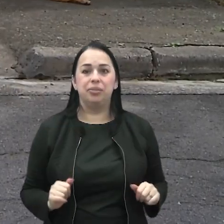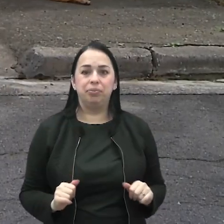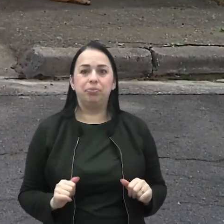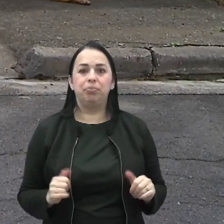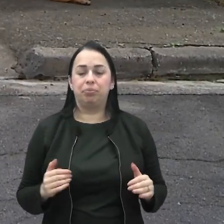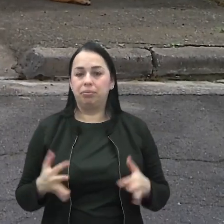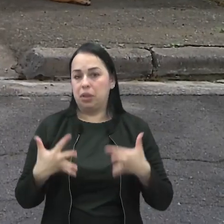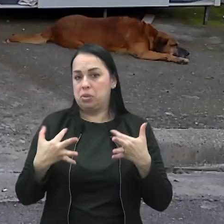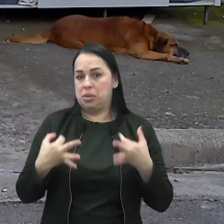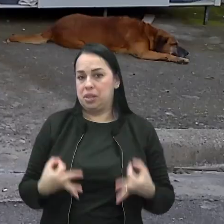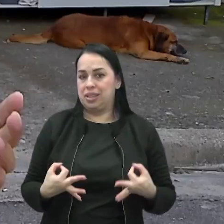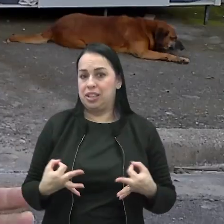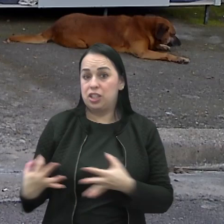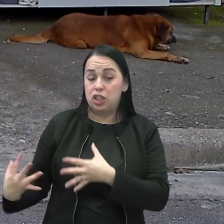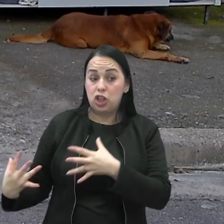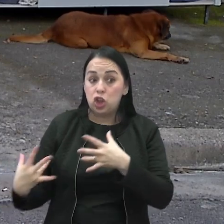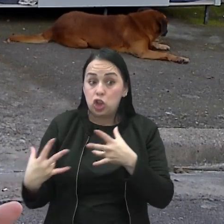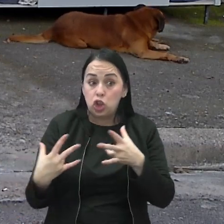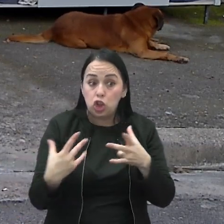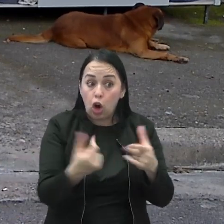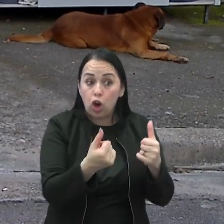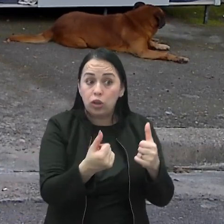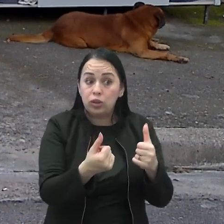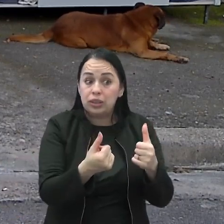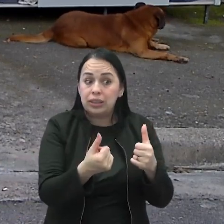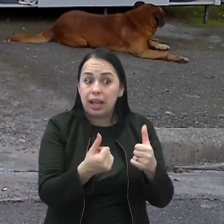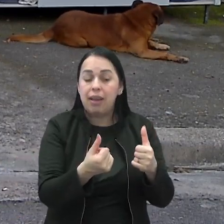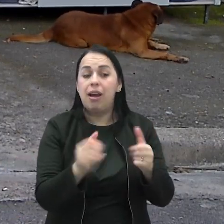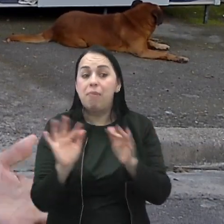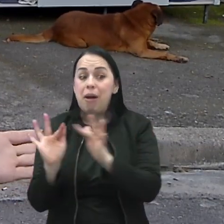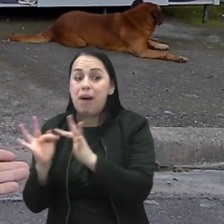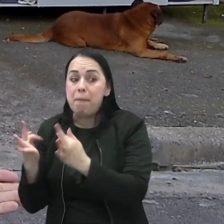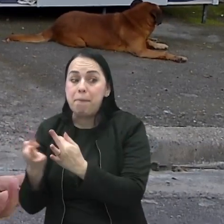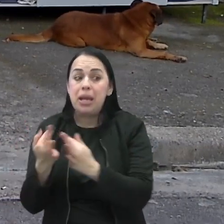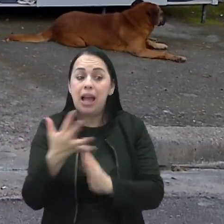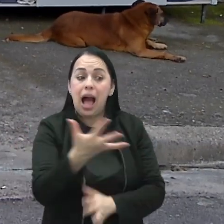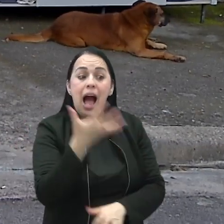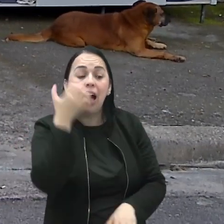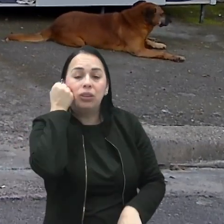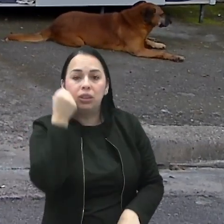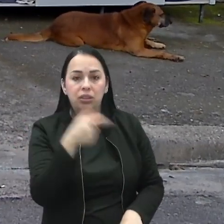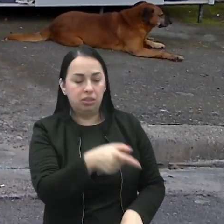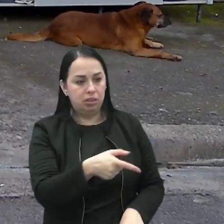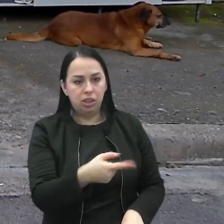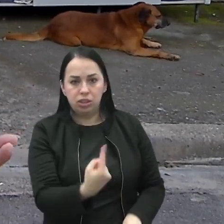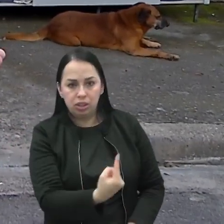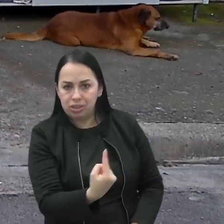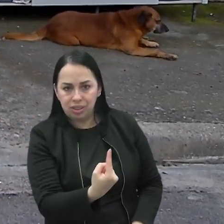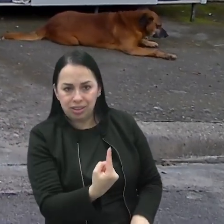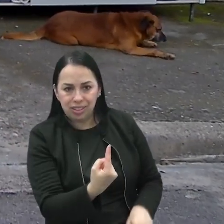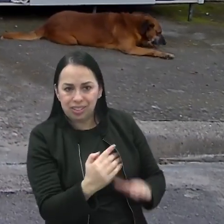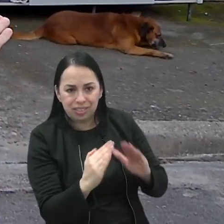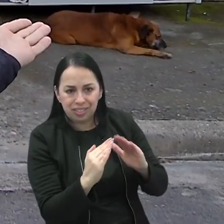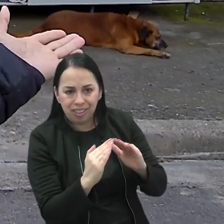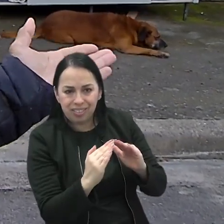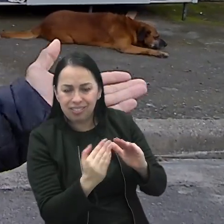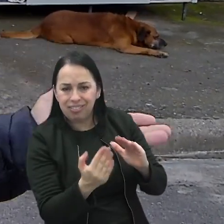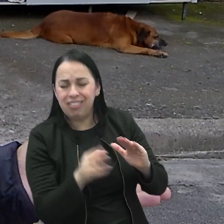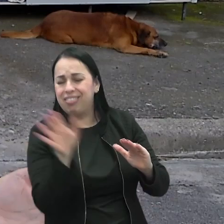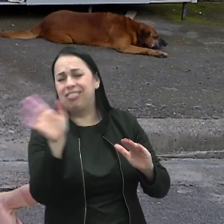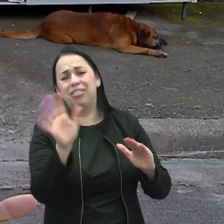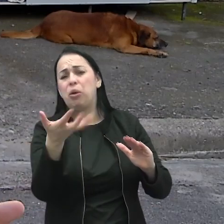do município. O correto seria se todos os animais tivessem uma família, não é ficar na rua, a gente sabe disso. Eu não queria que ele ficasse nem na casinha na